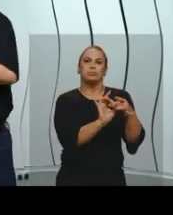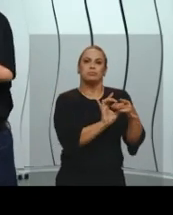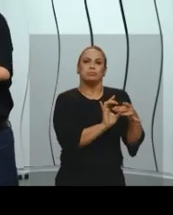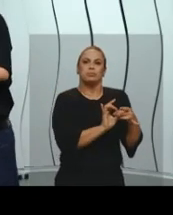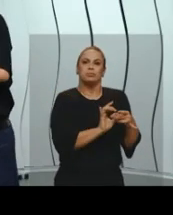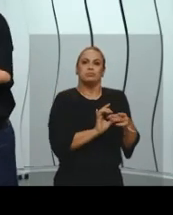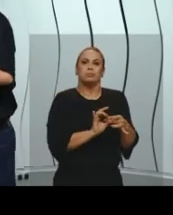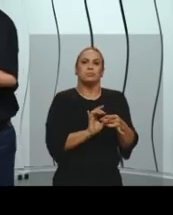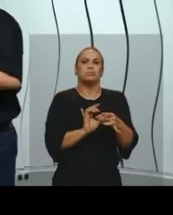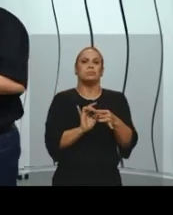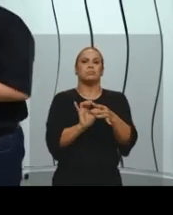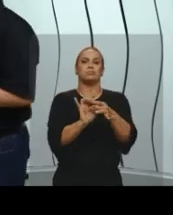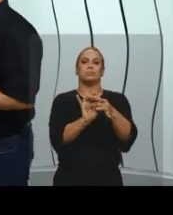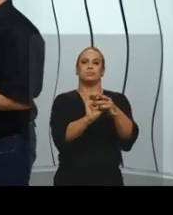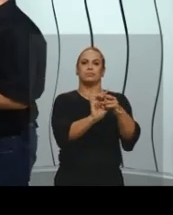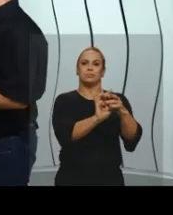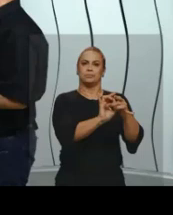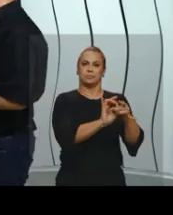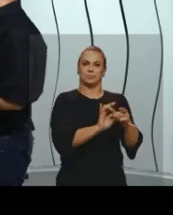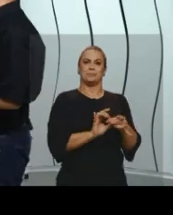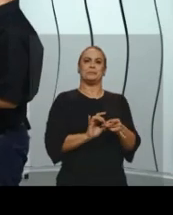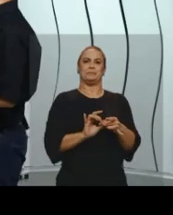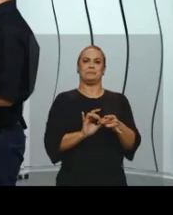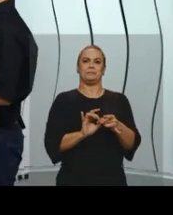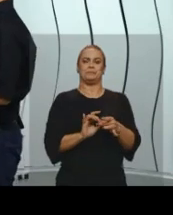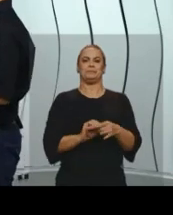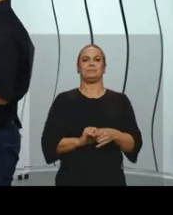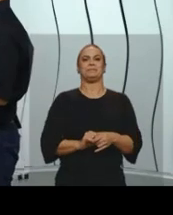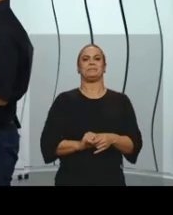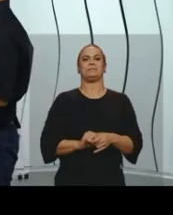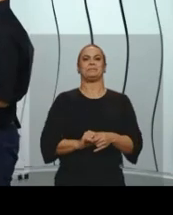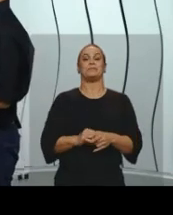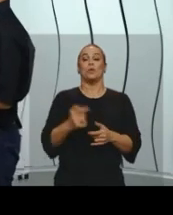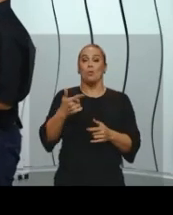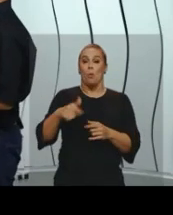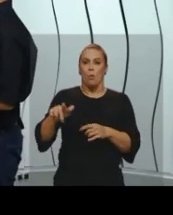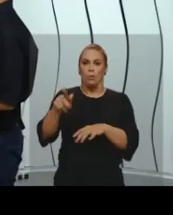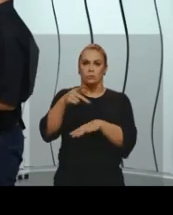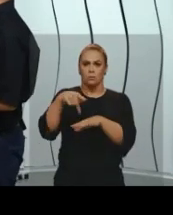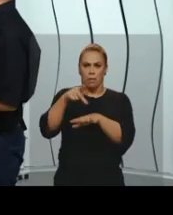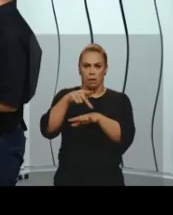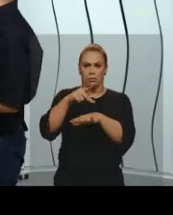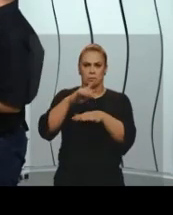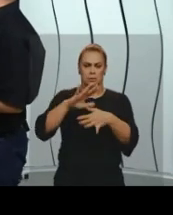associados, certinho? Bom,